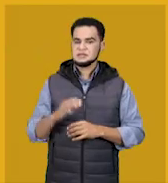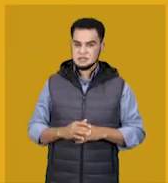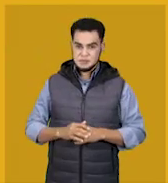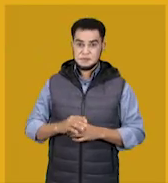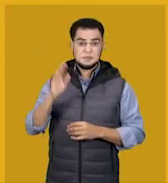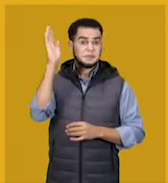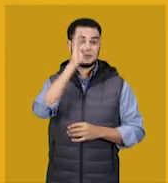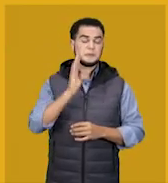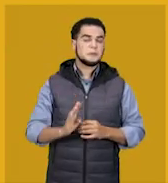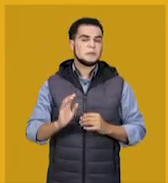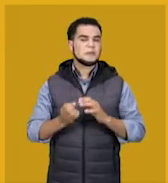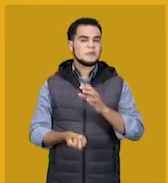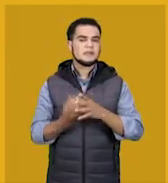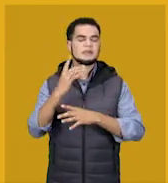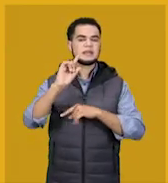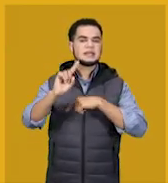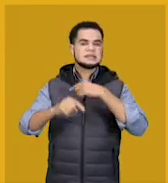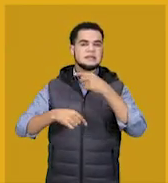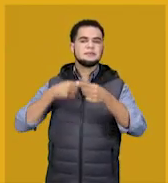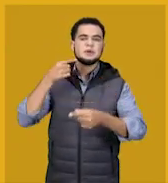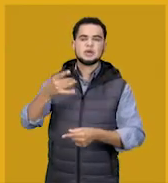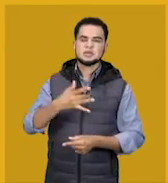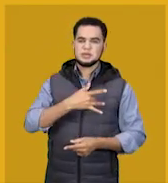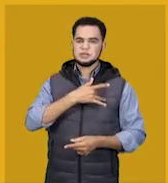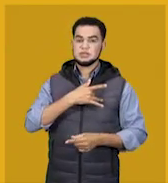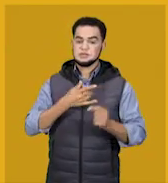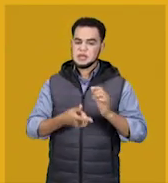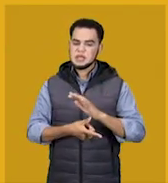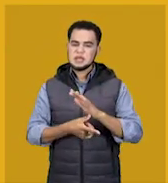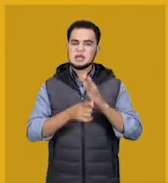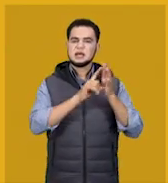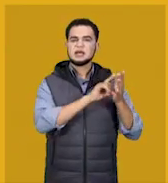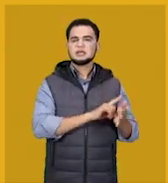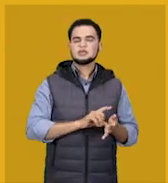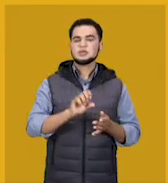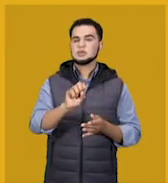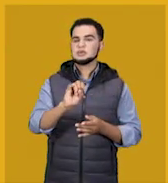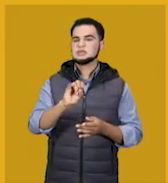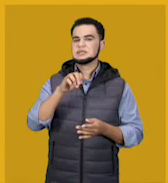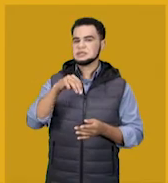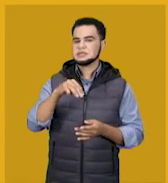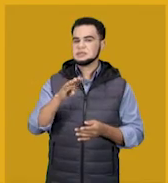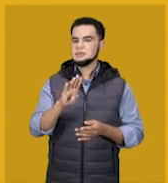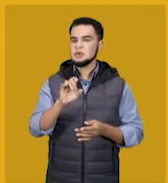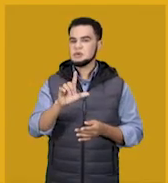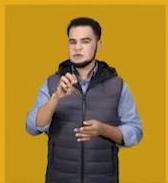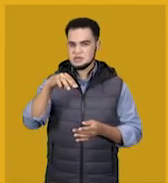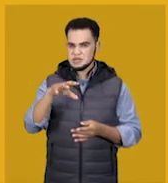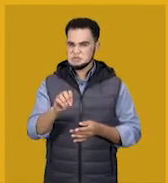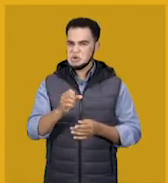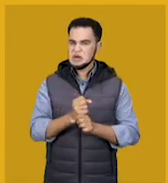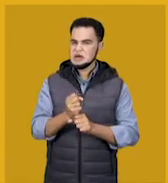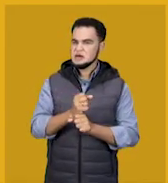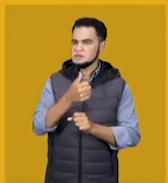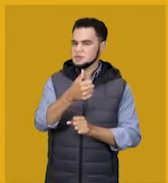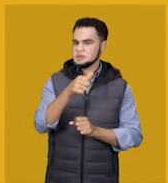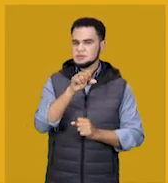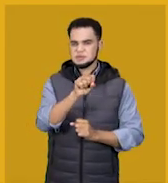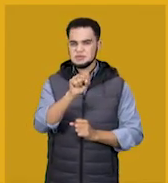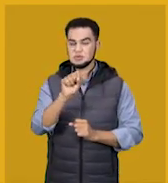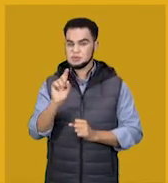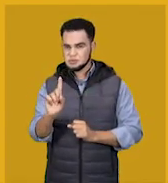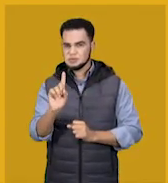surge depois do romantismo e antes do simbolismo, compreendendo os anos de